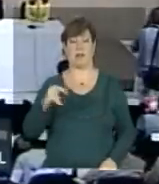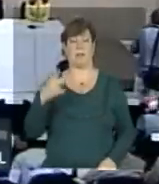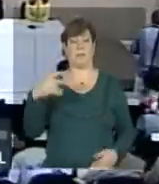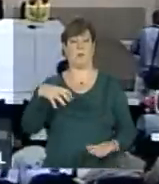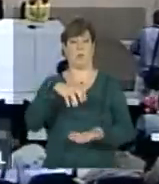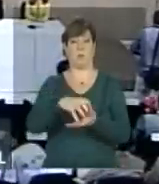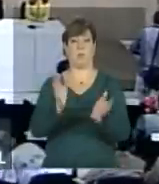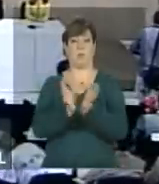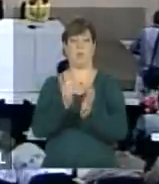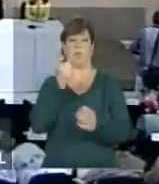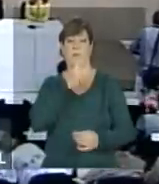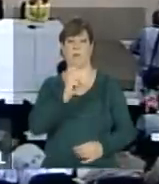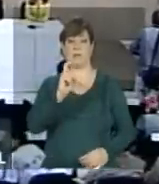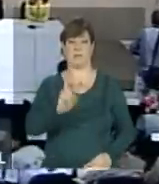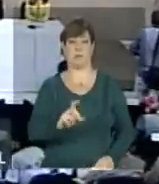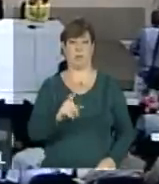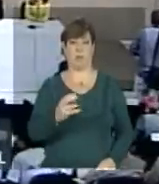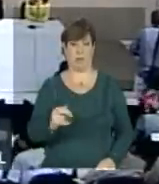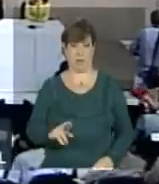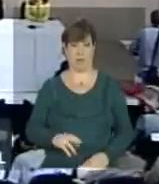5º lugar.